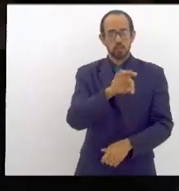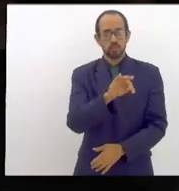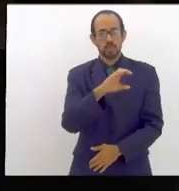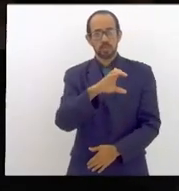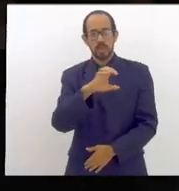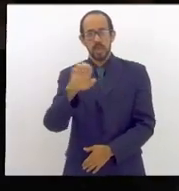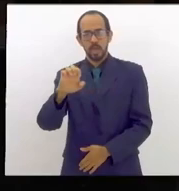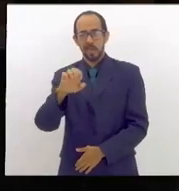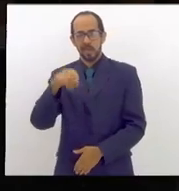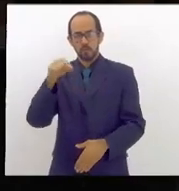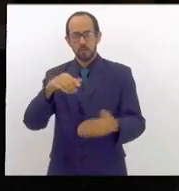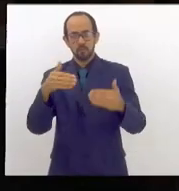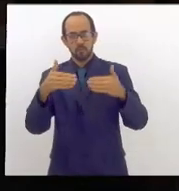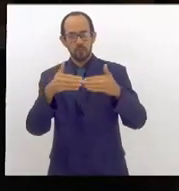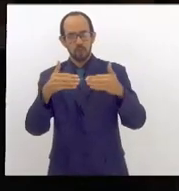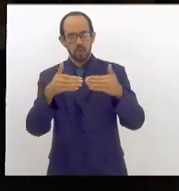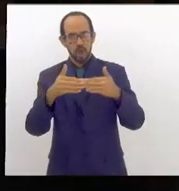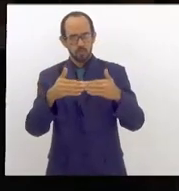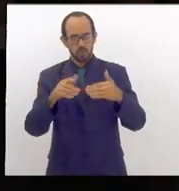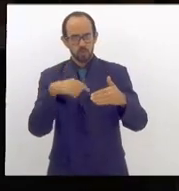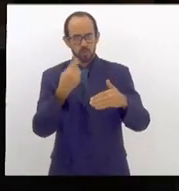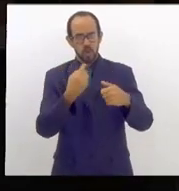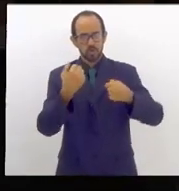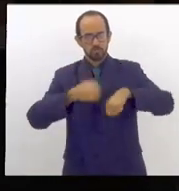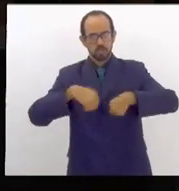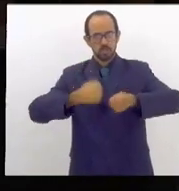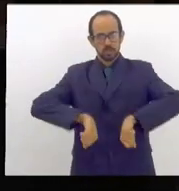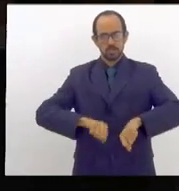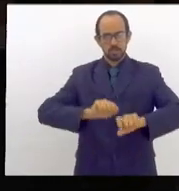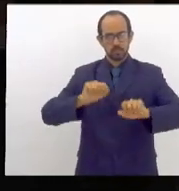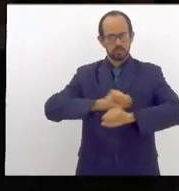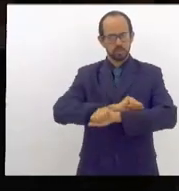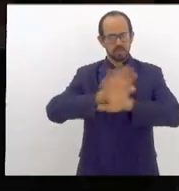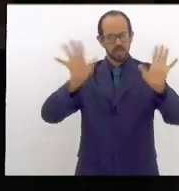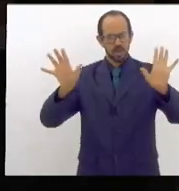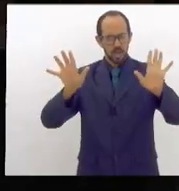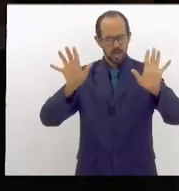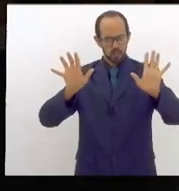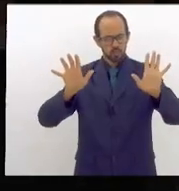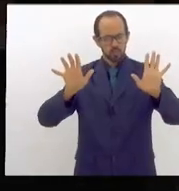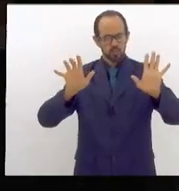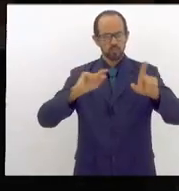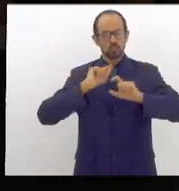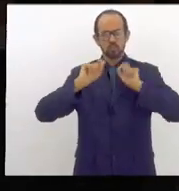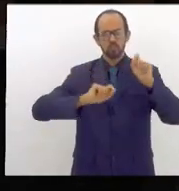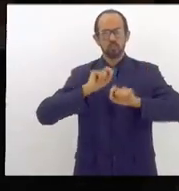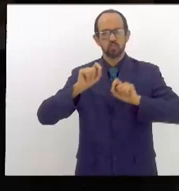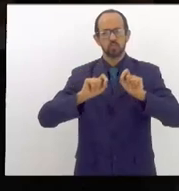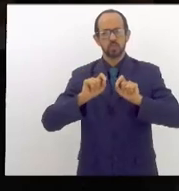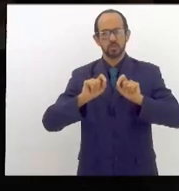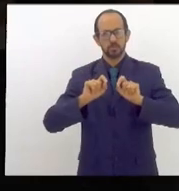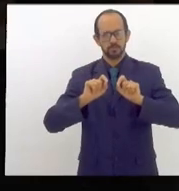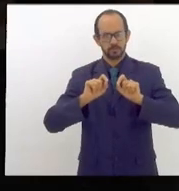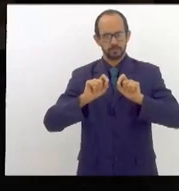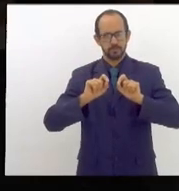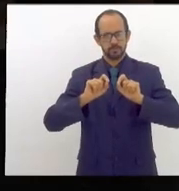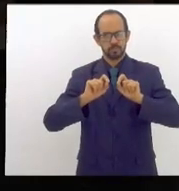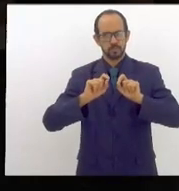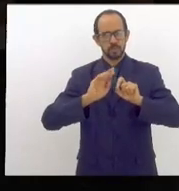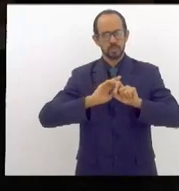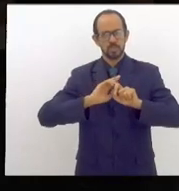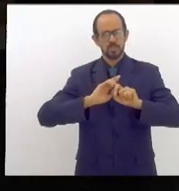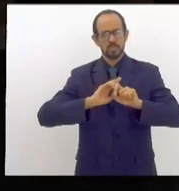foi favorável a gente precisa deixar claro e evidente que não